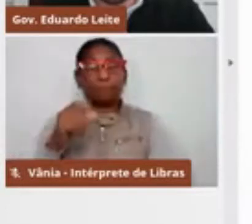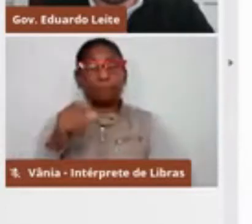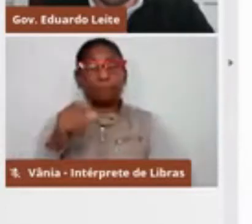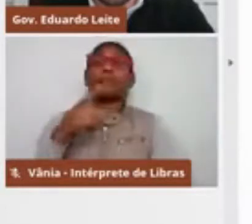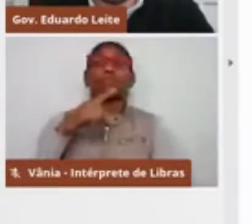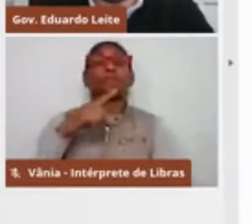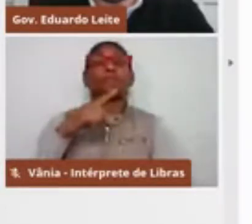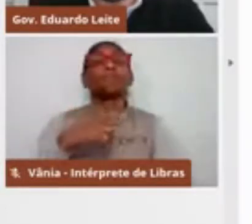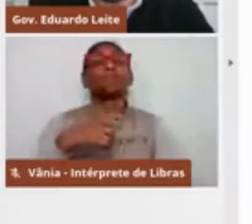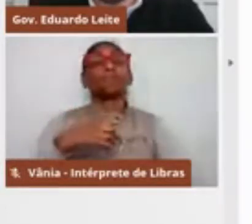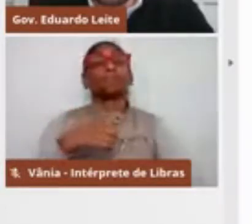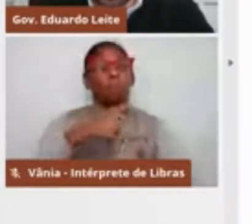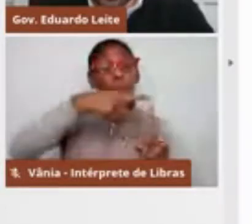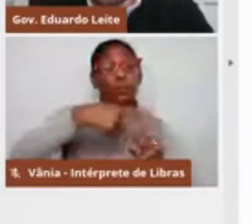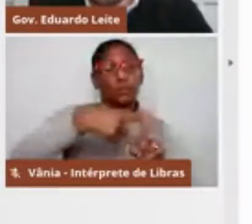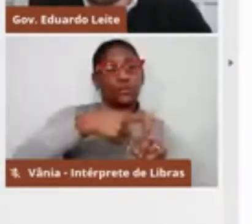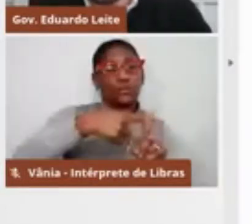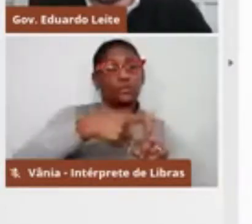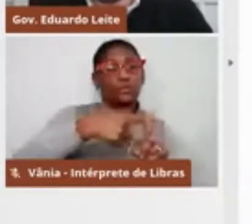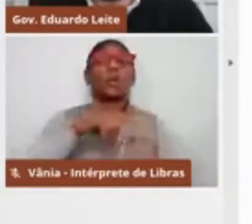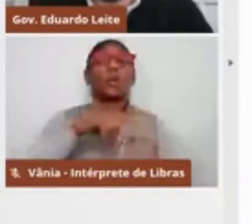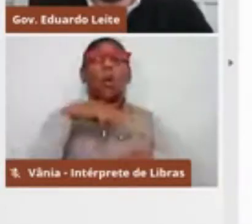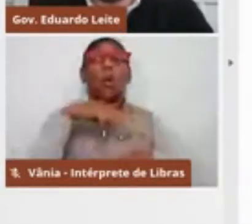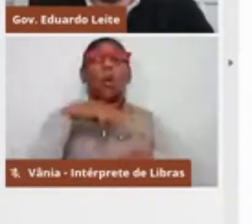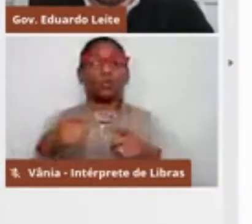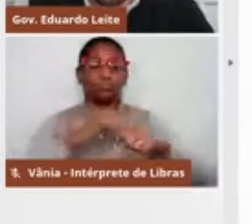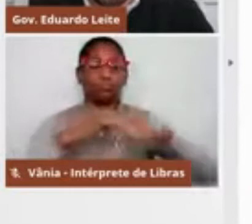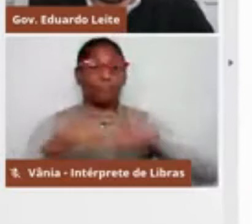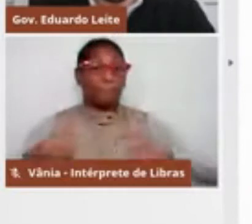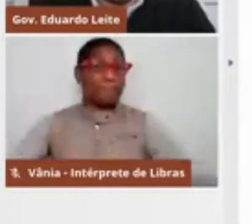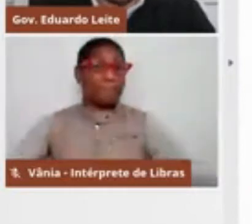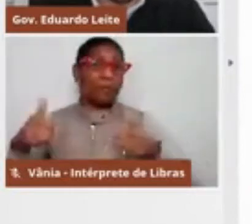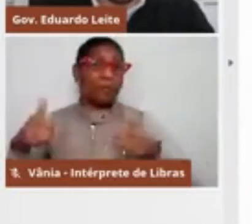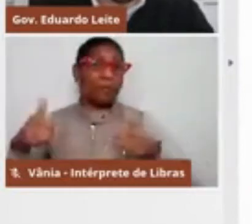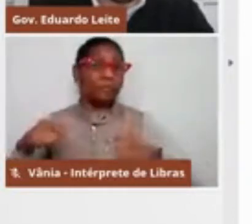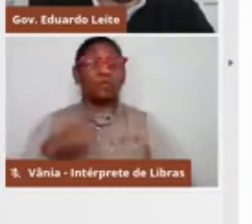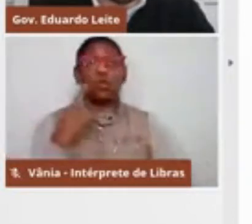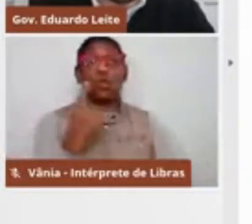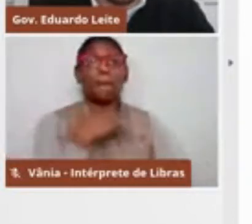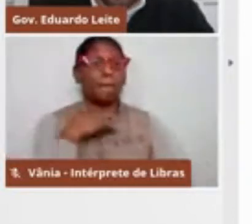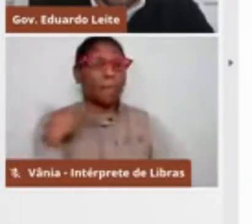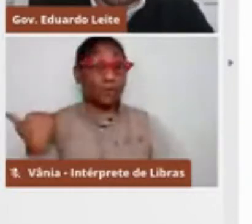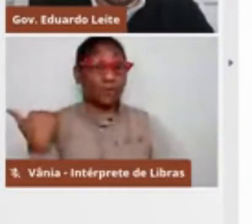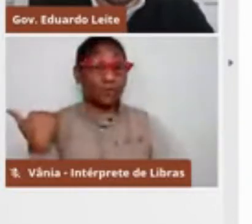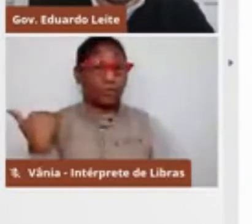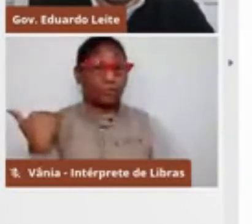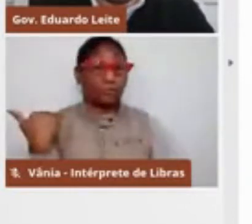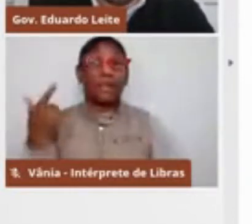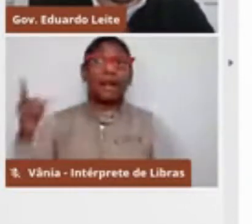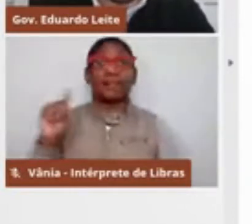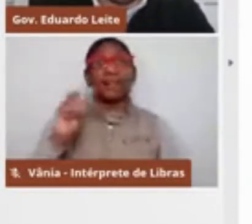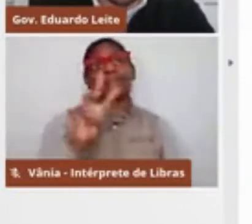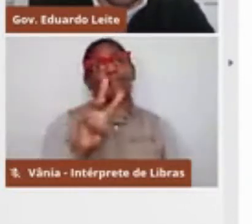casos recuperados. Também tivemos aqui, né, o incremento de apenas um óbito, de 3 para 4 óbitos.